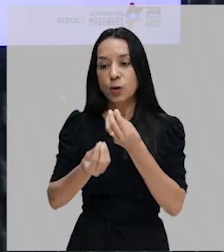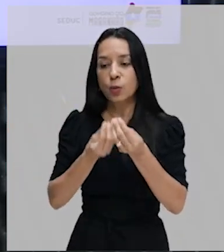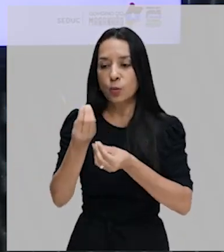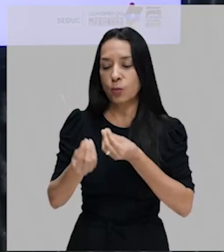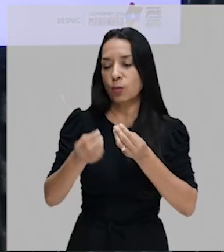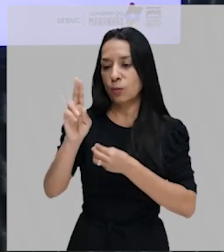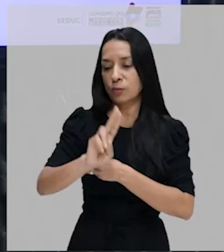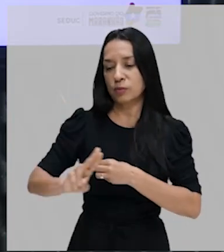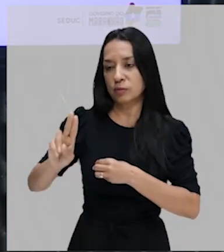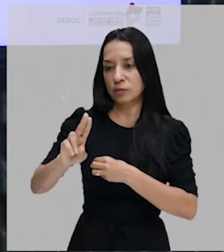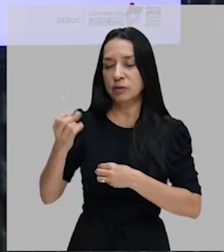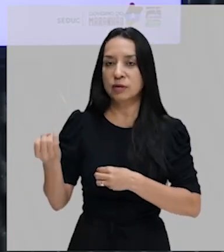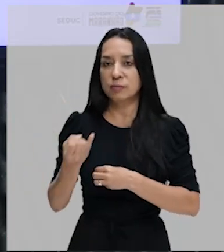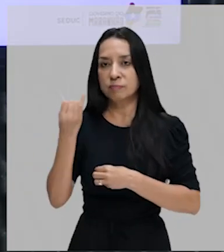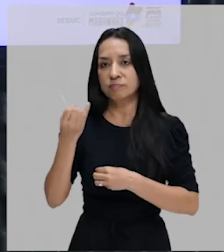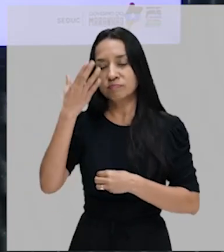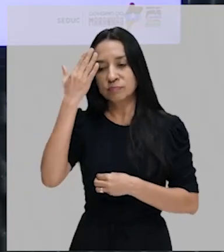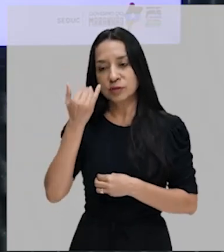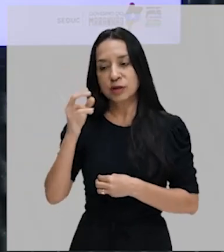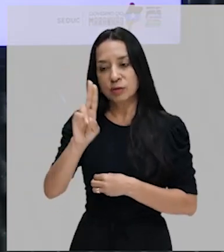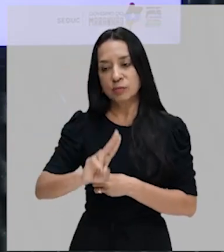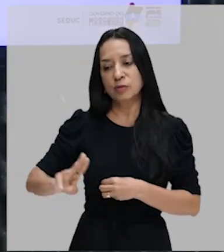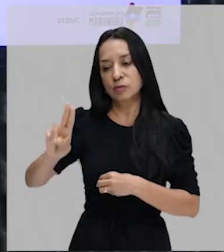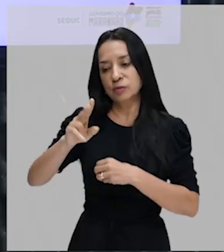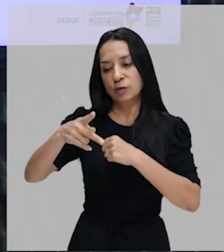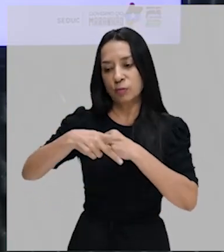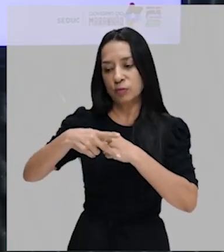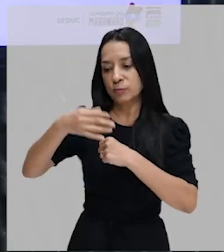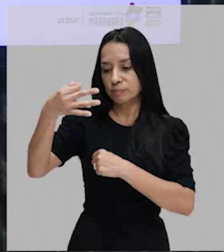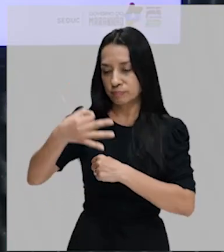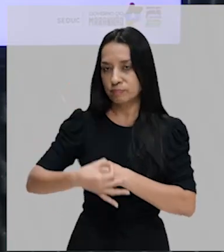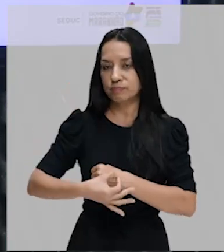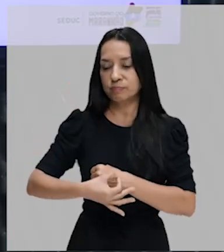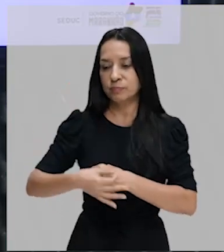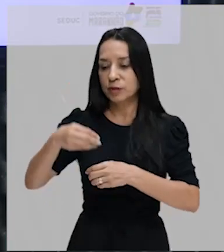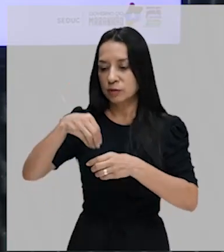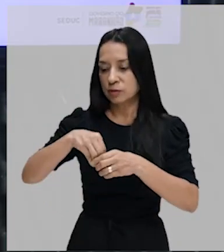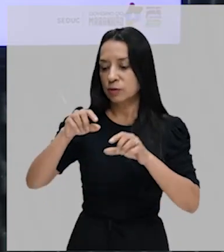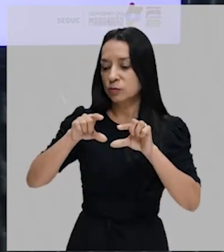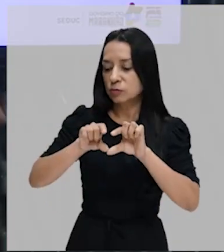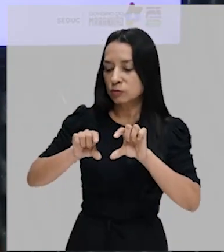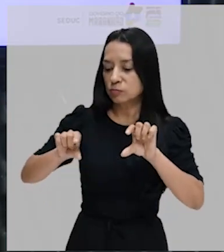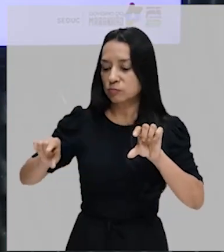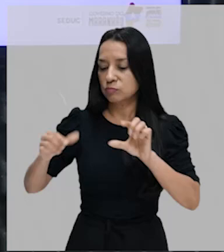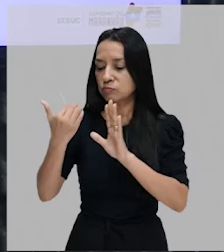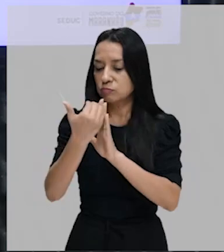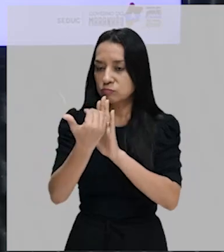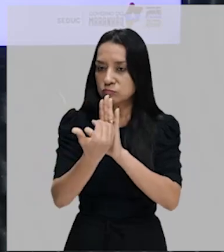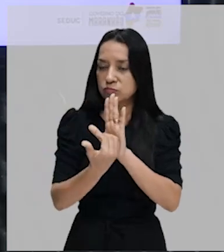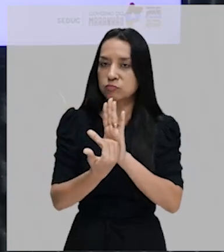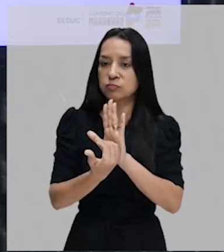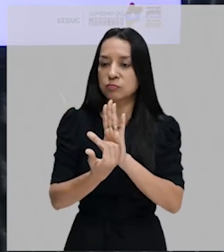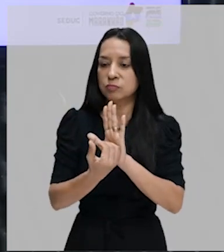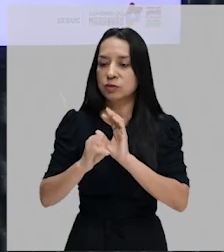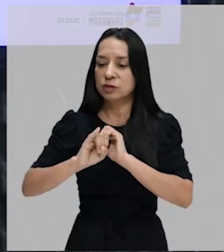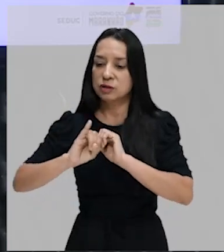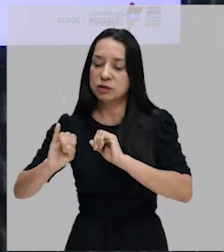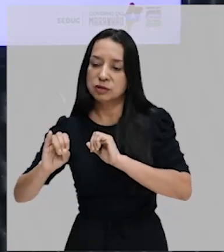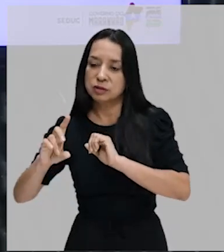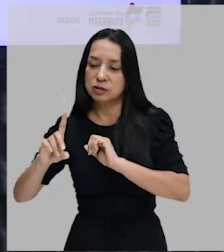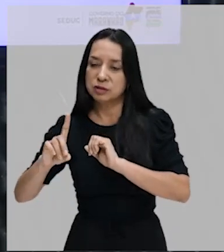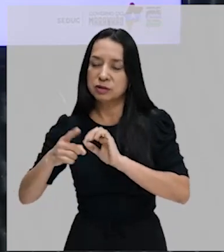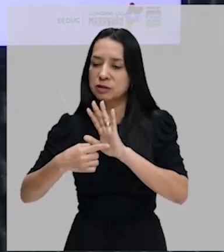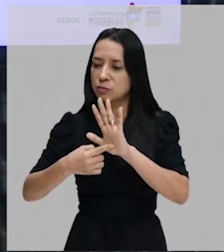É importante que eu saiba utilizar o pronome correto, tá? Dentro da sua classificação. Se é demonstrativo,